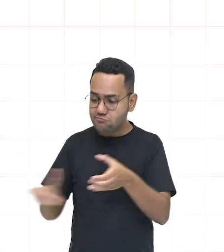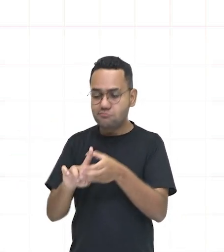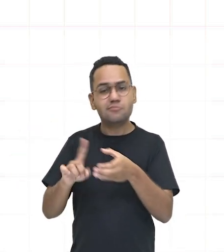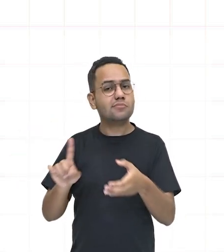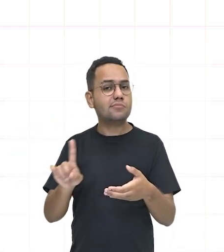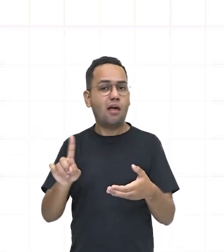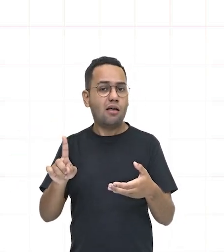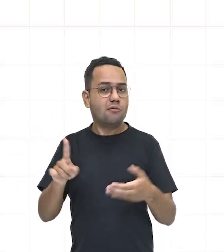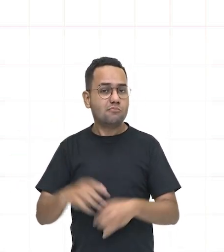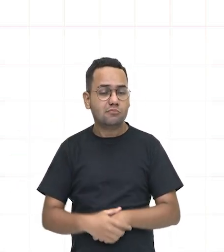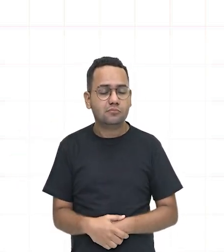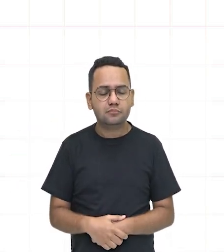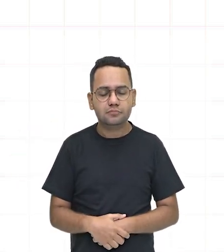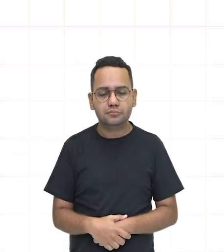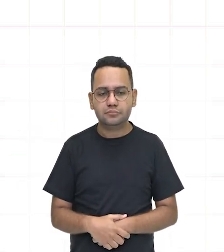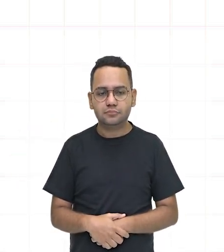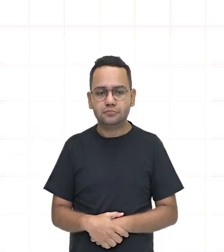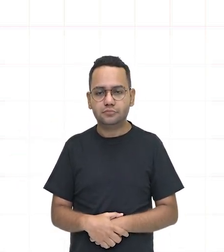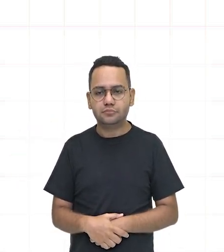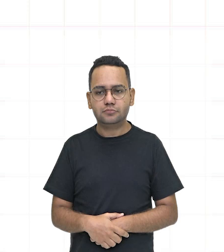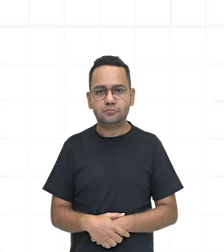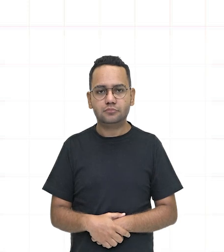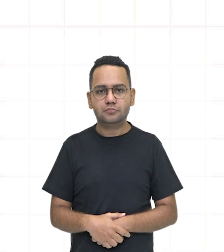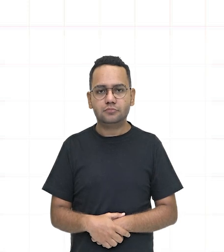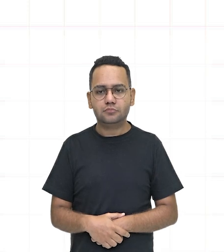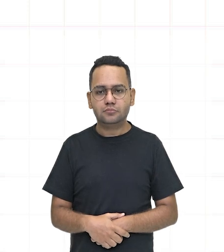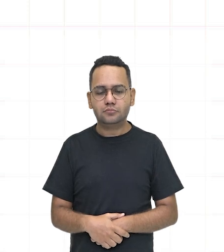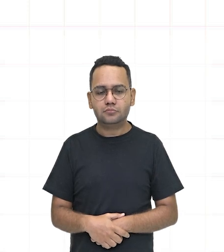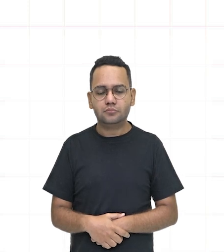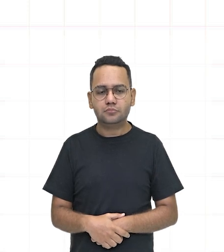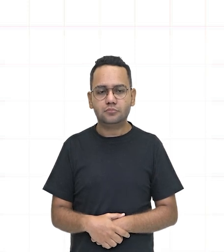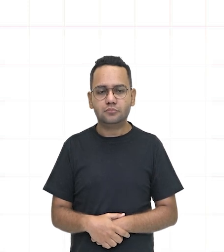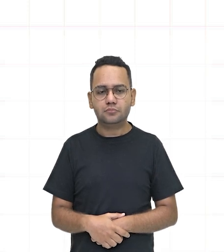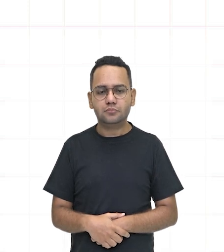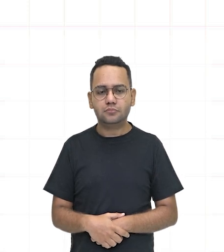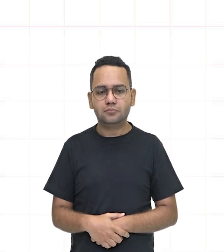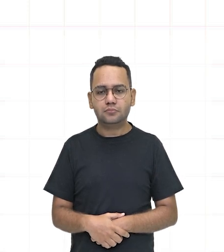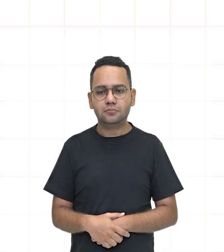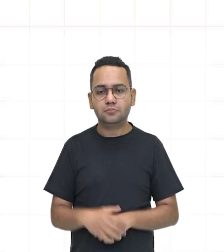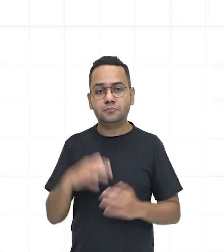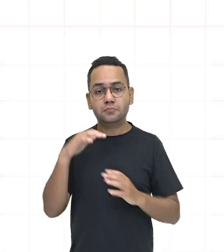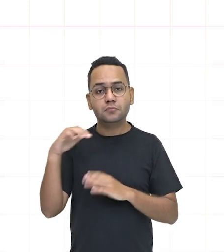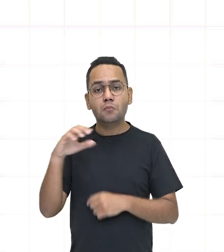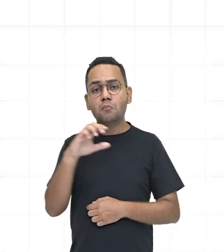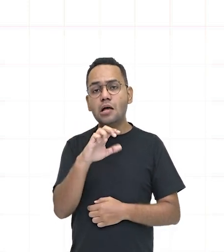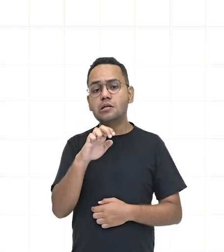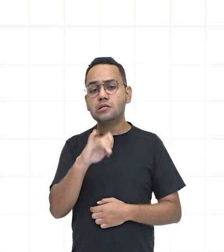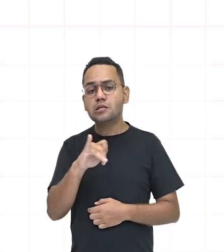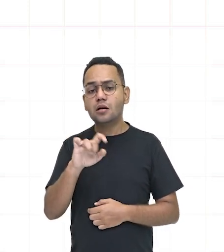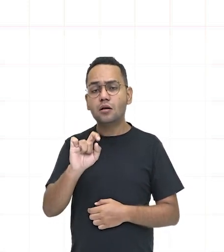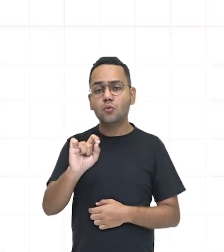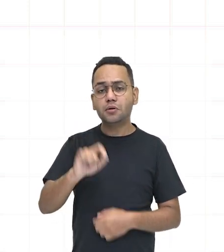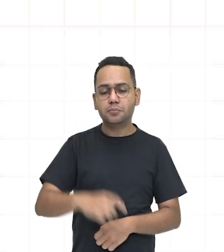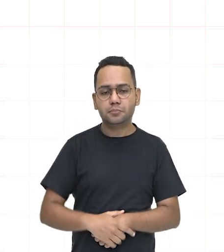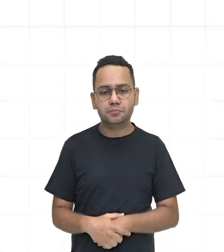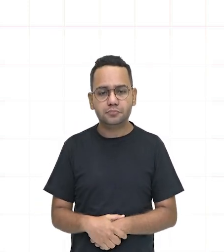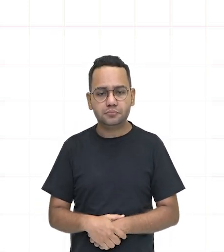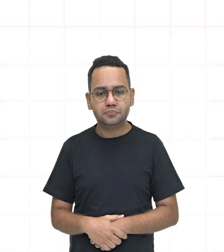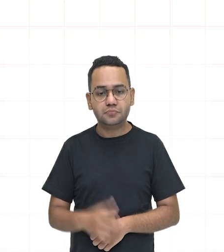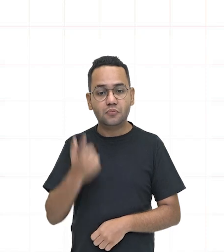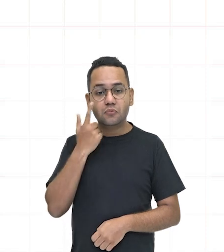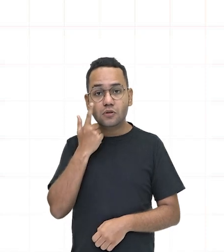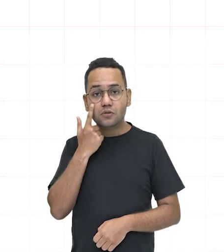vamos estudar daqui a pouquinho. Agora, a Comunidade dos Estados Independentes, né? A gente observa neste outro mapa, né,